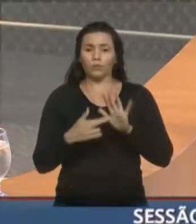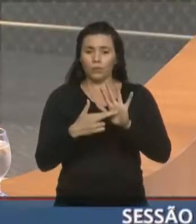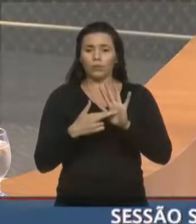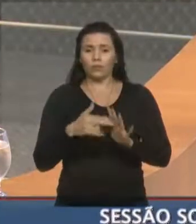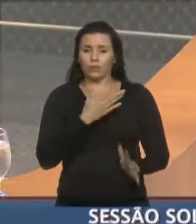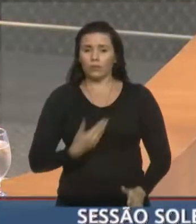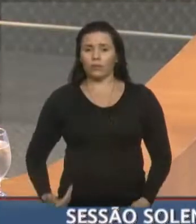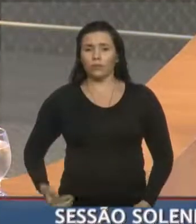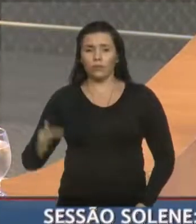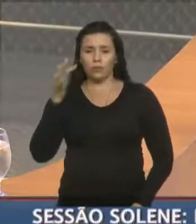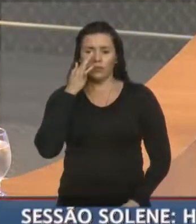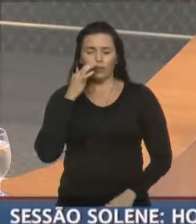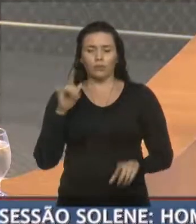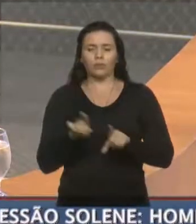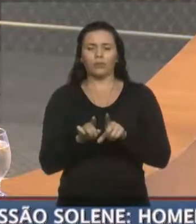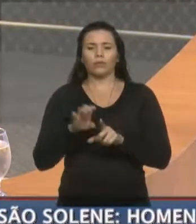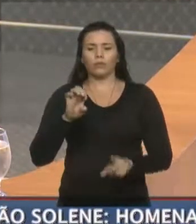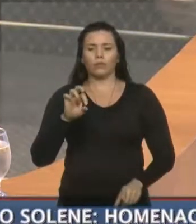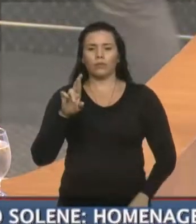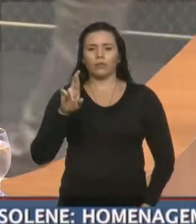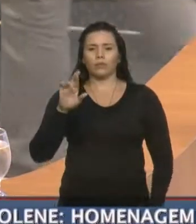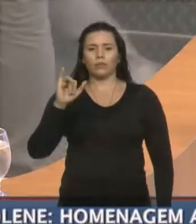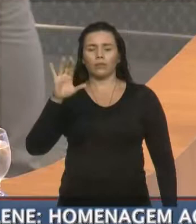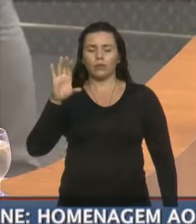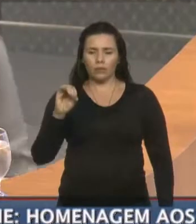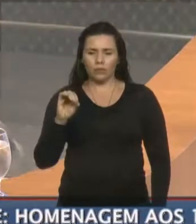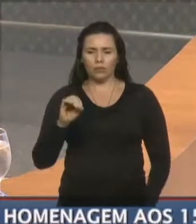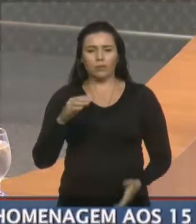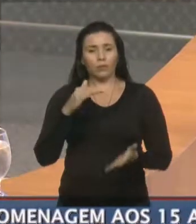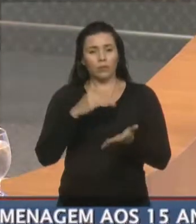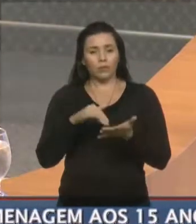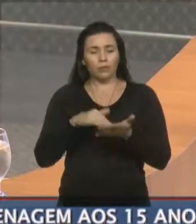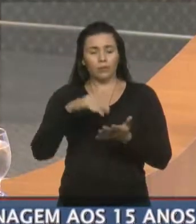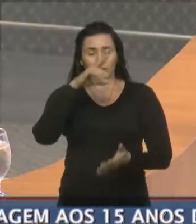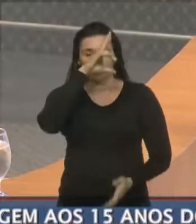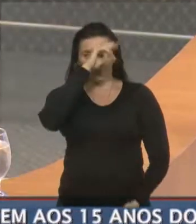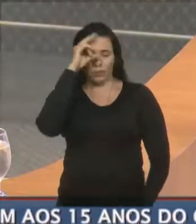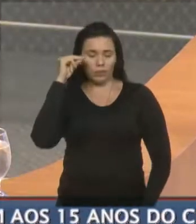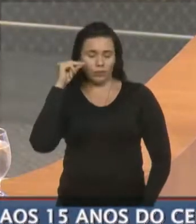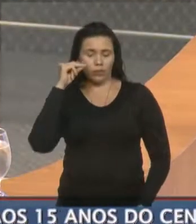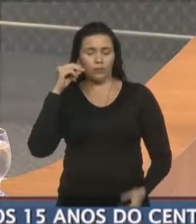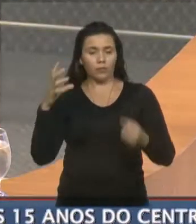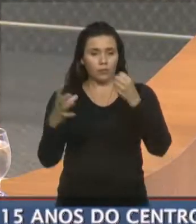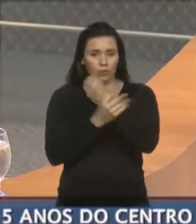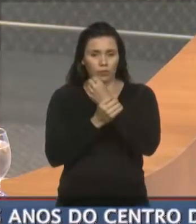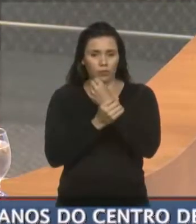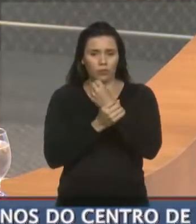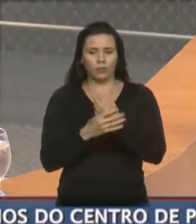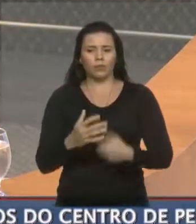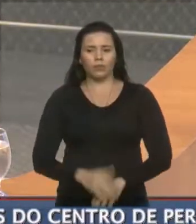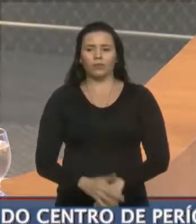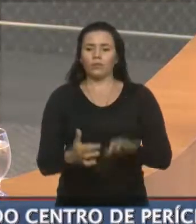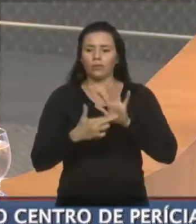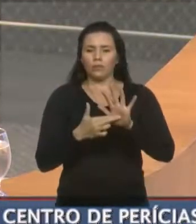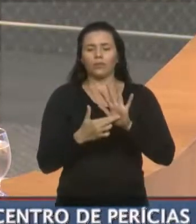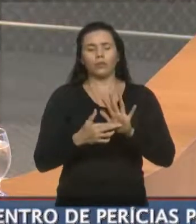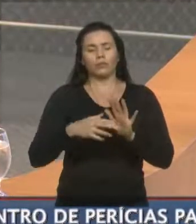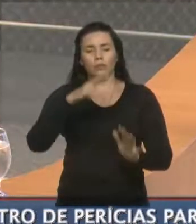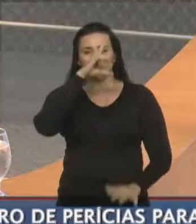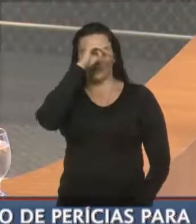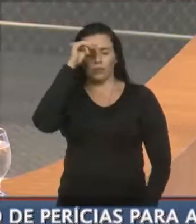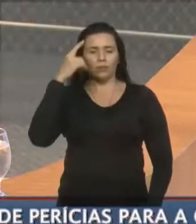O excelentíssimo senhor Érico Coqueiro, secretário municipal de Segurança, Cidadania, representando o prefeito de São Luís,